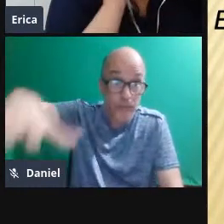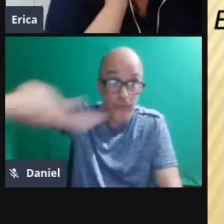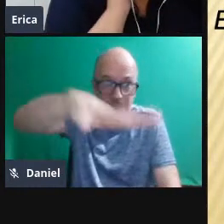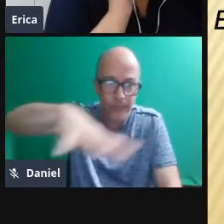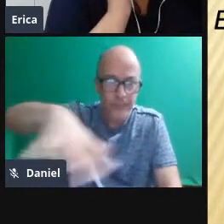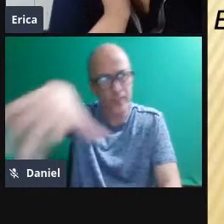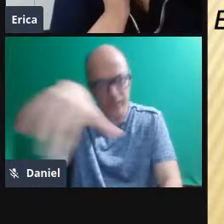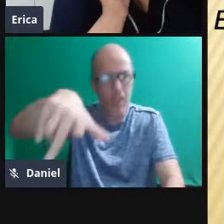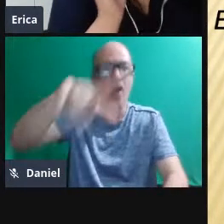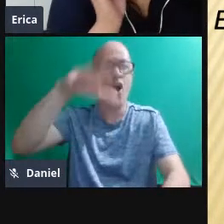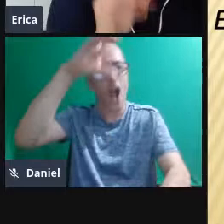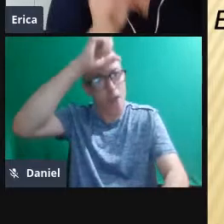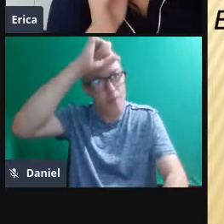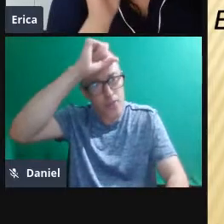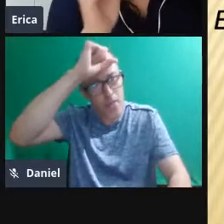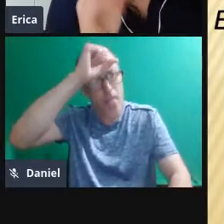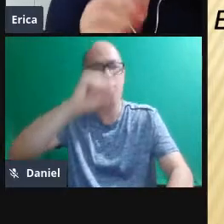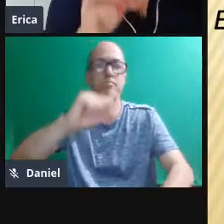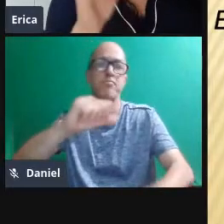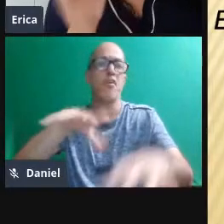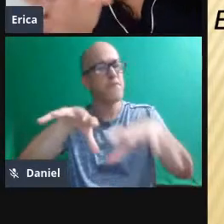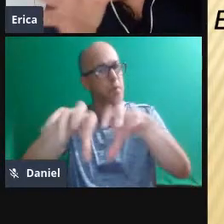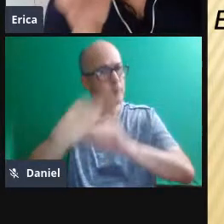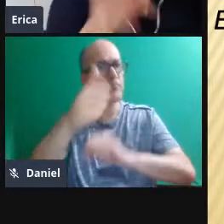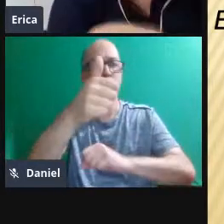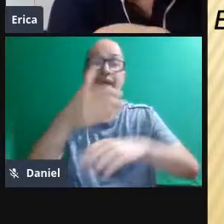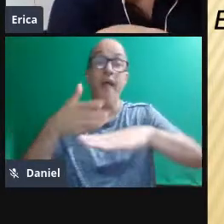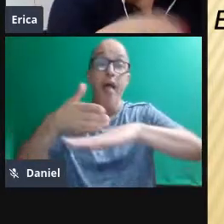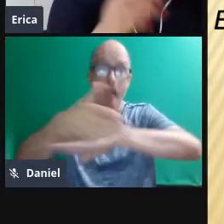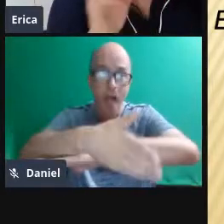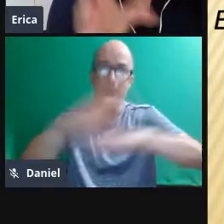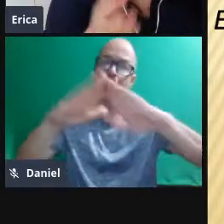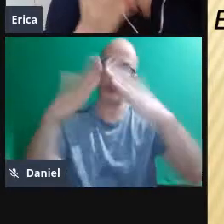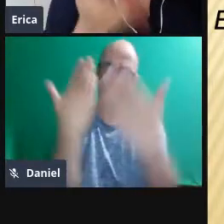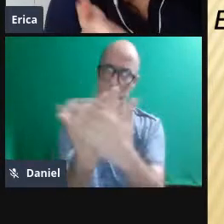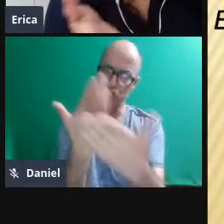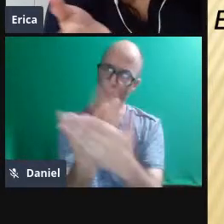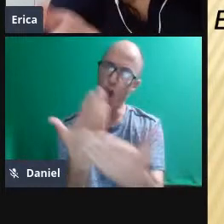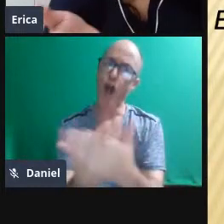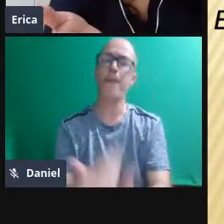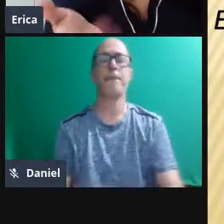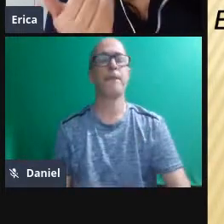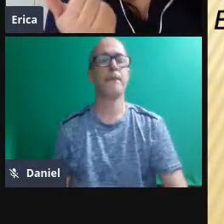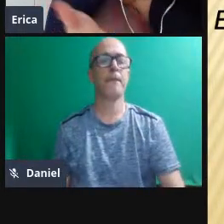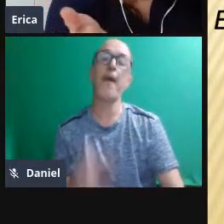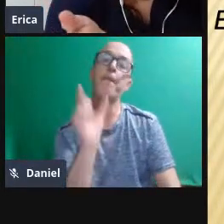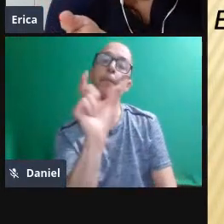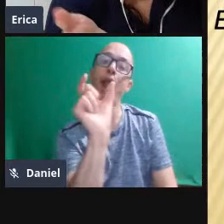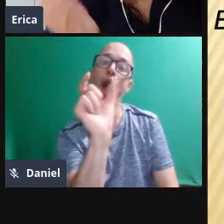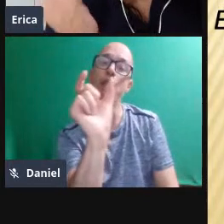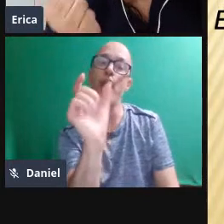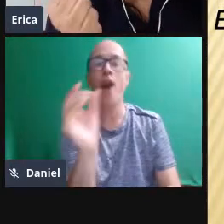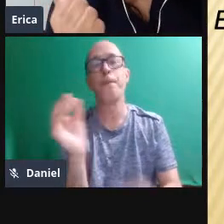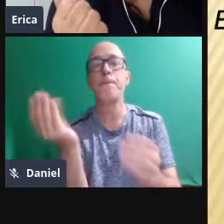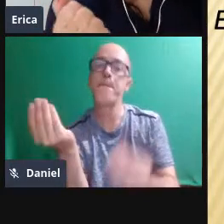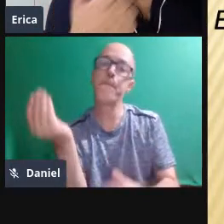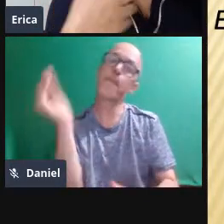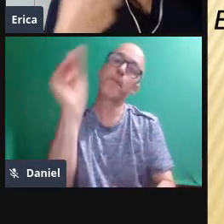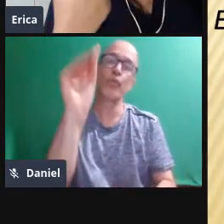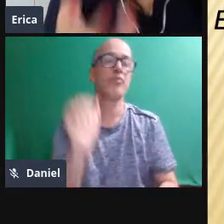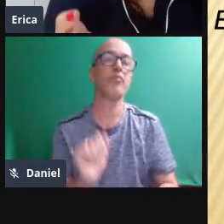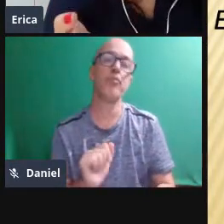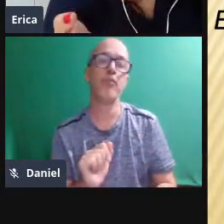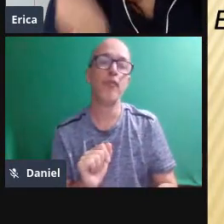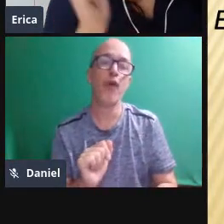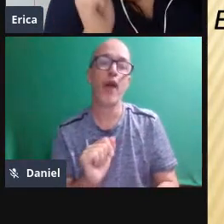Por exemplo, existem sinais que são sinônimos, bonito, lindo. Vocês, por exemplo, que são do grupo de pedagogia,